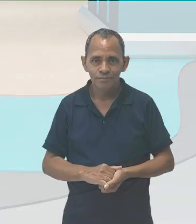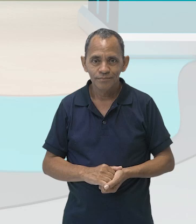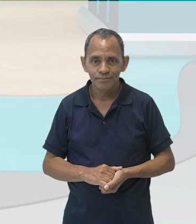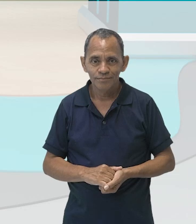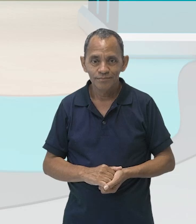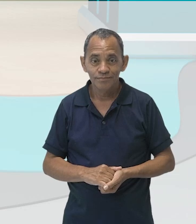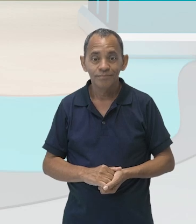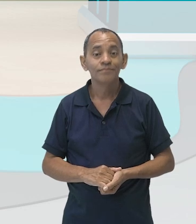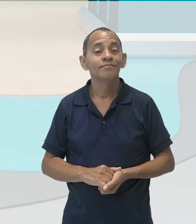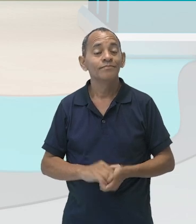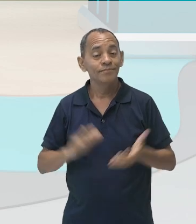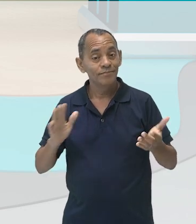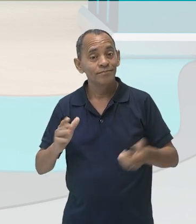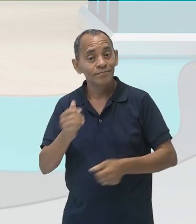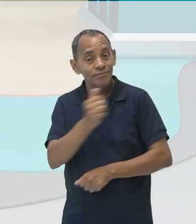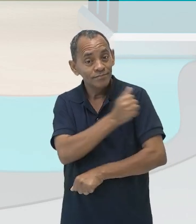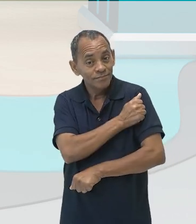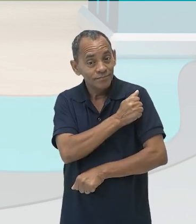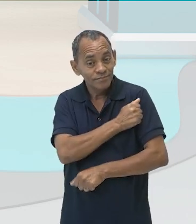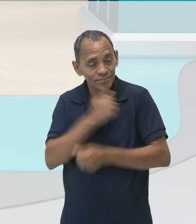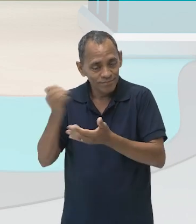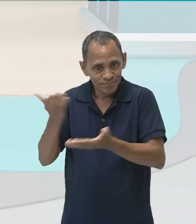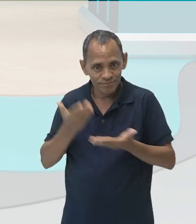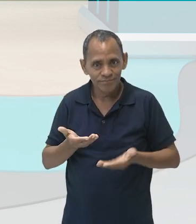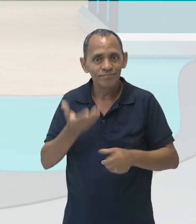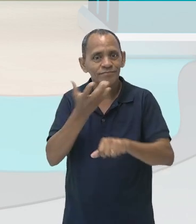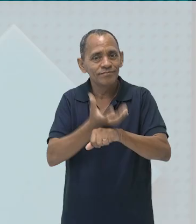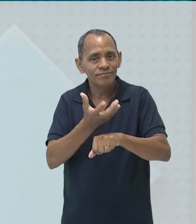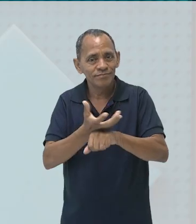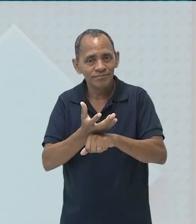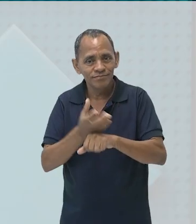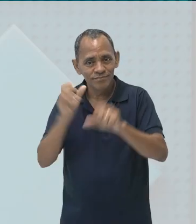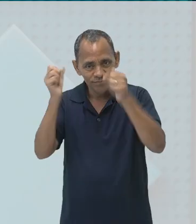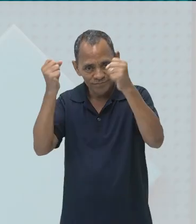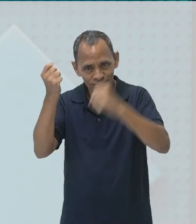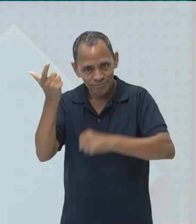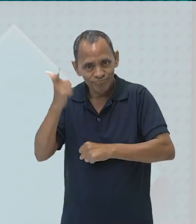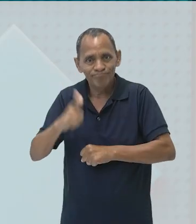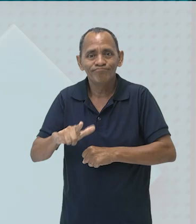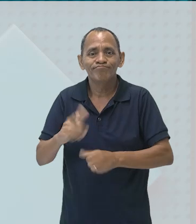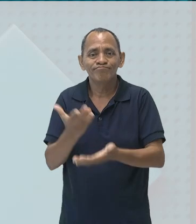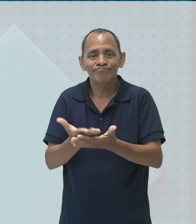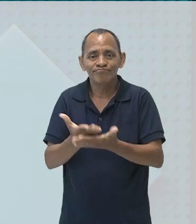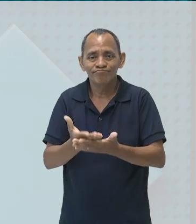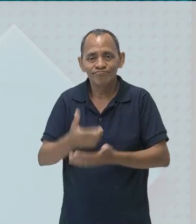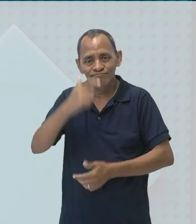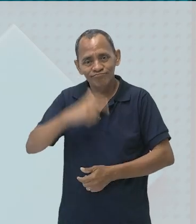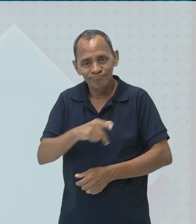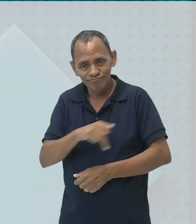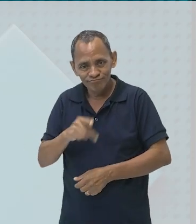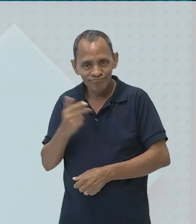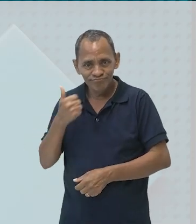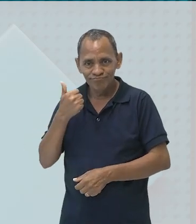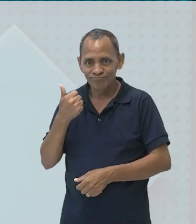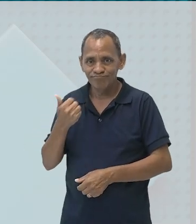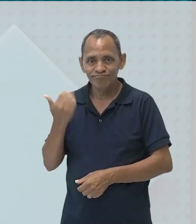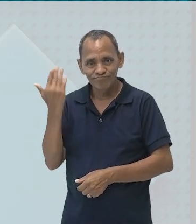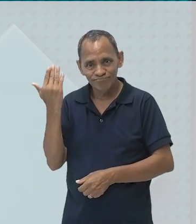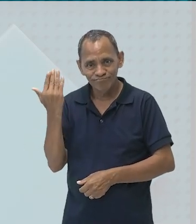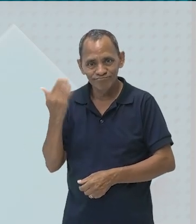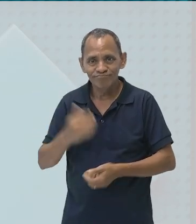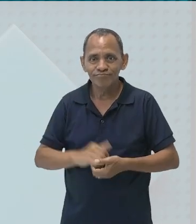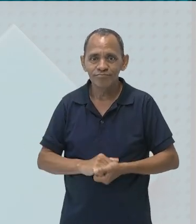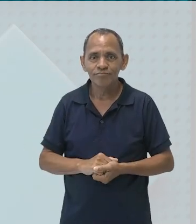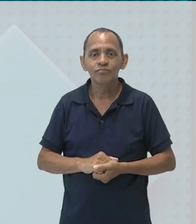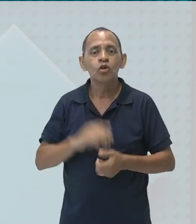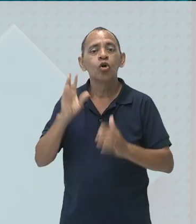Muito bem, alunos, sejam bem-vindos a mais uma aula de Educação Física. Eu sou a professora Rafaela Pinheiro e convido vocês agora para a gente ver qual